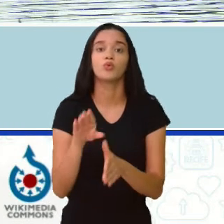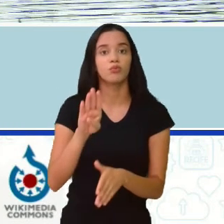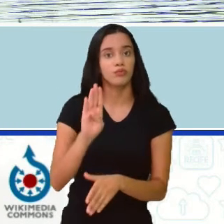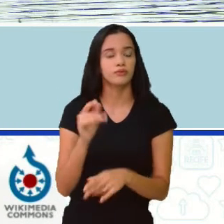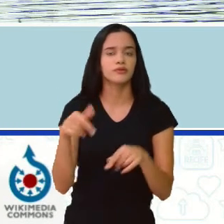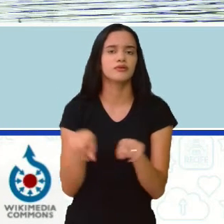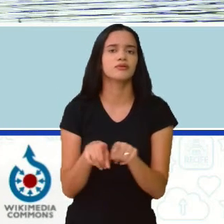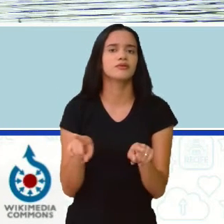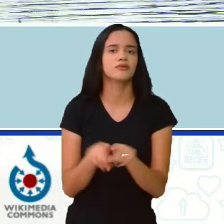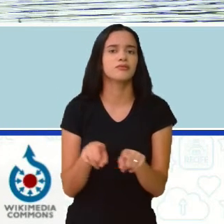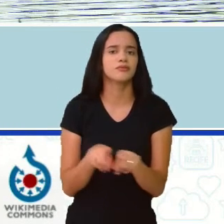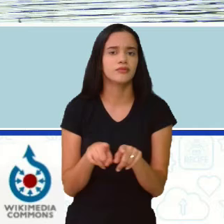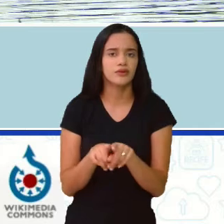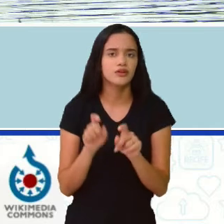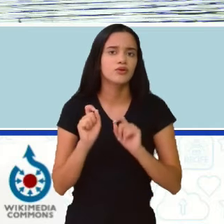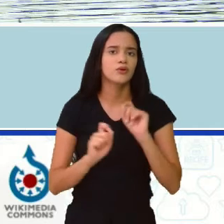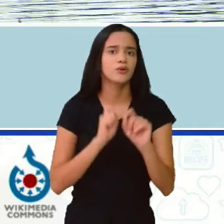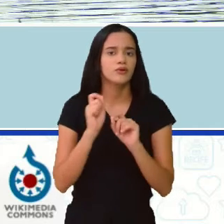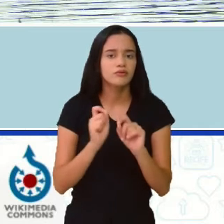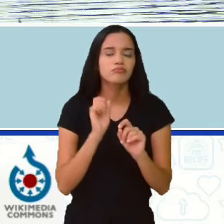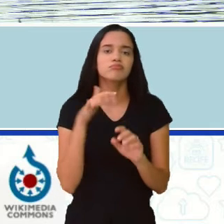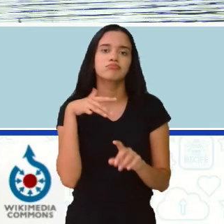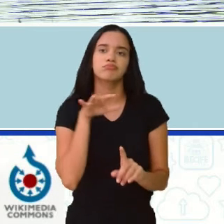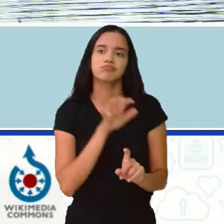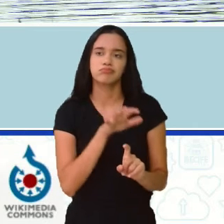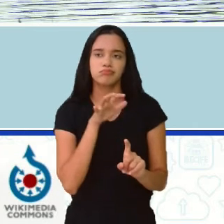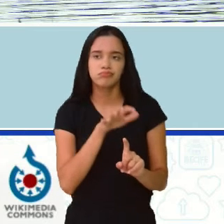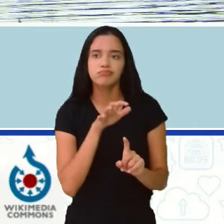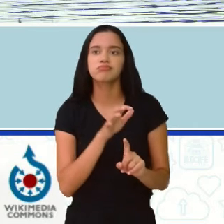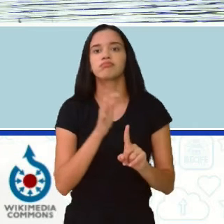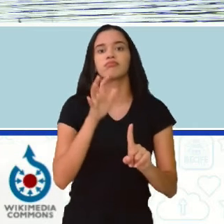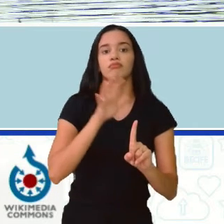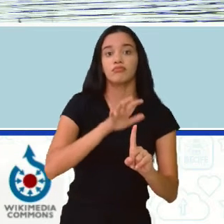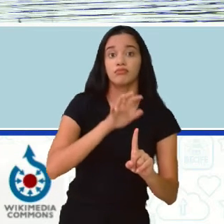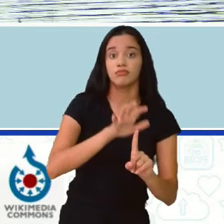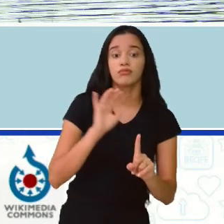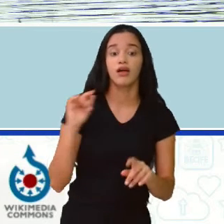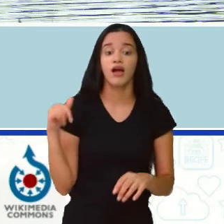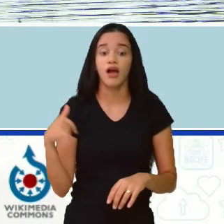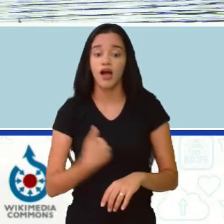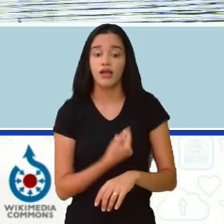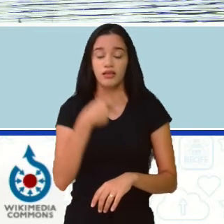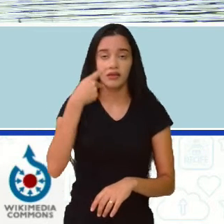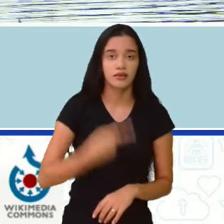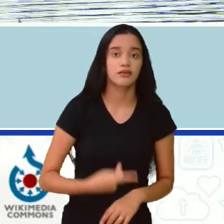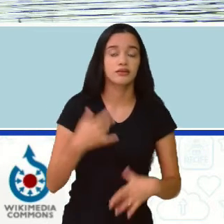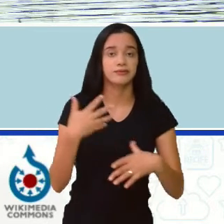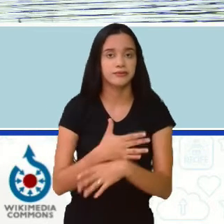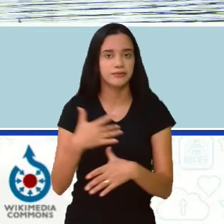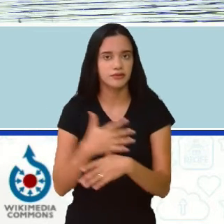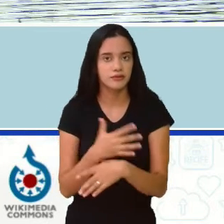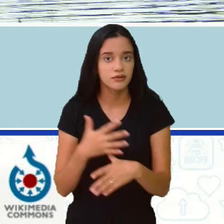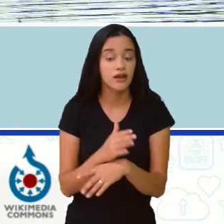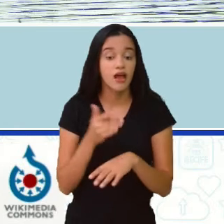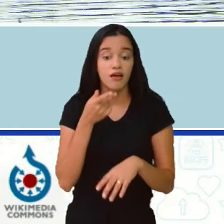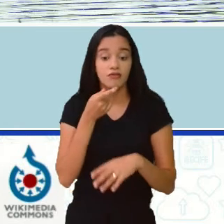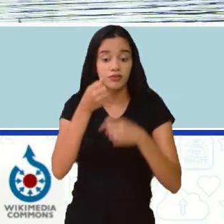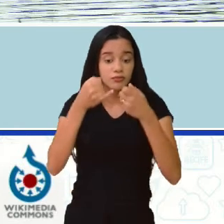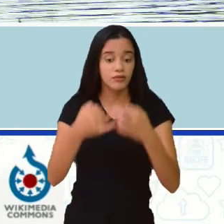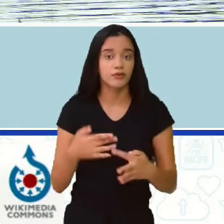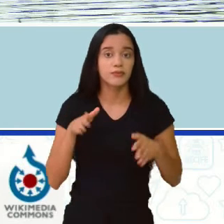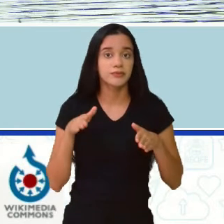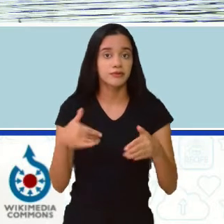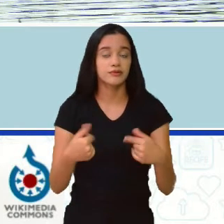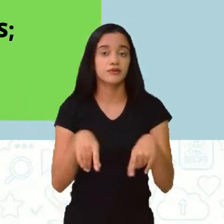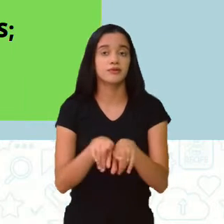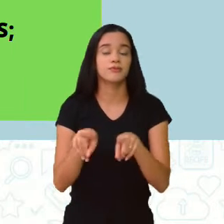foi muito influente aqui no nosso estado, na nossa cidade aqui, falando especificamente aqui de Recife e também